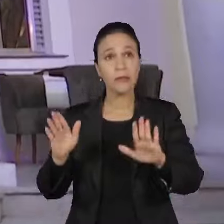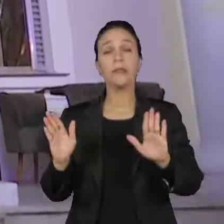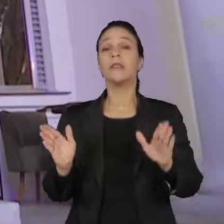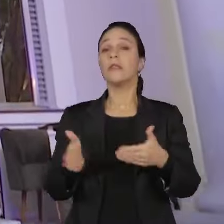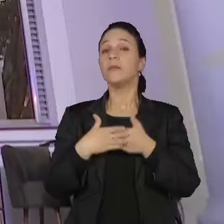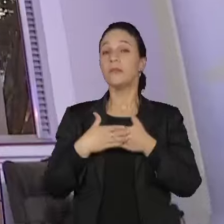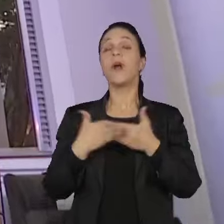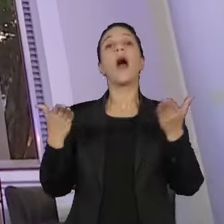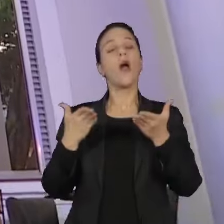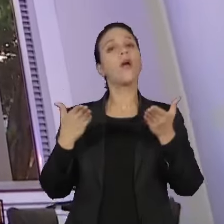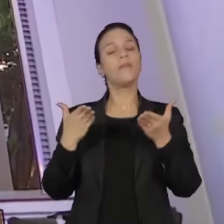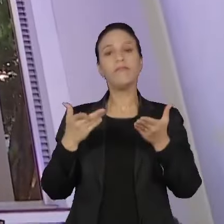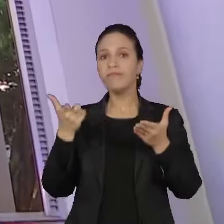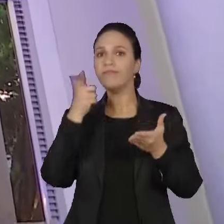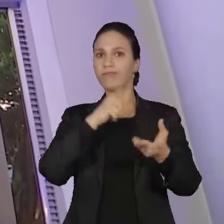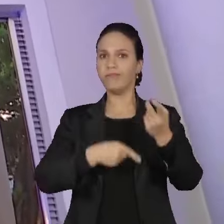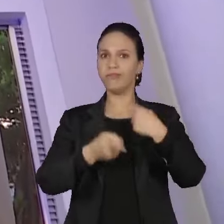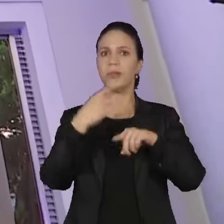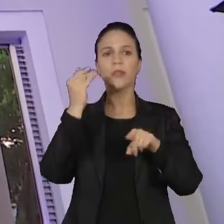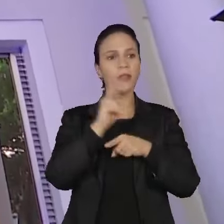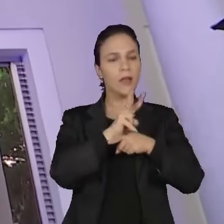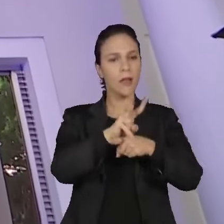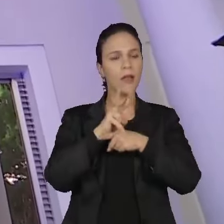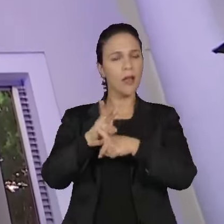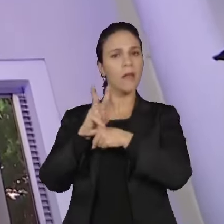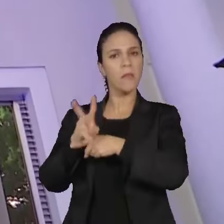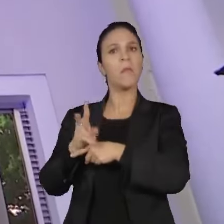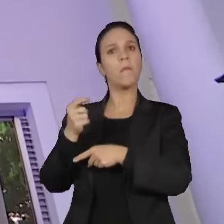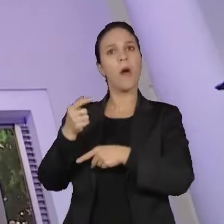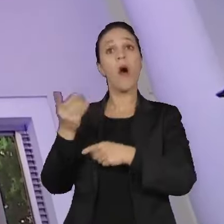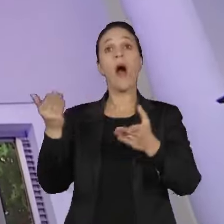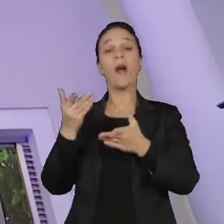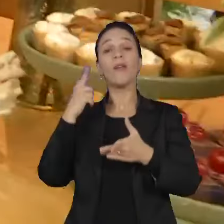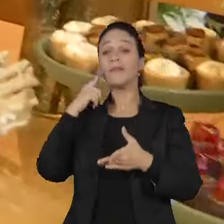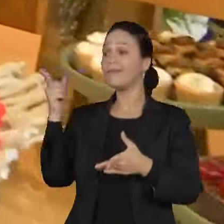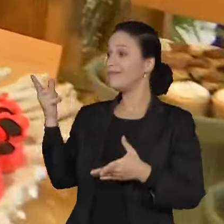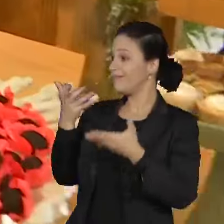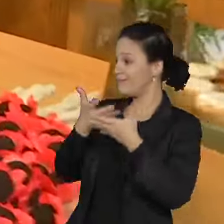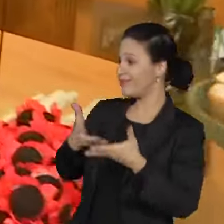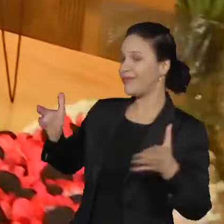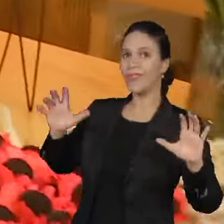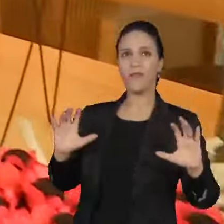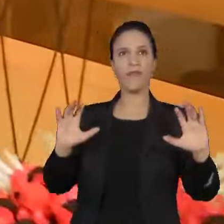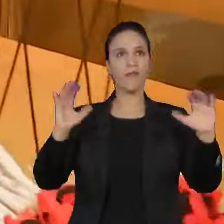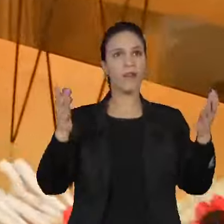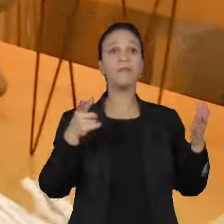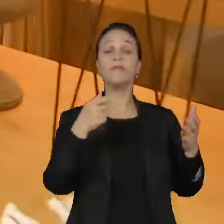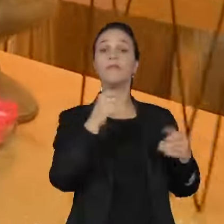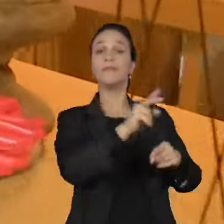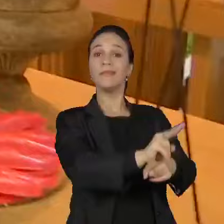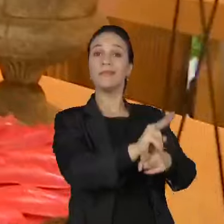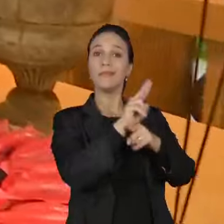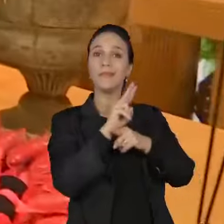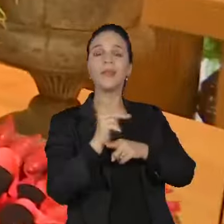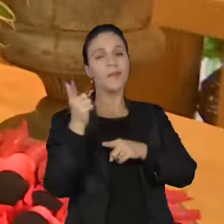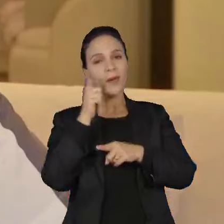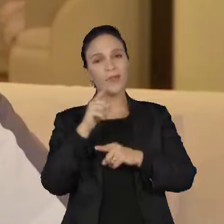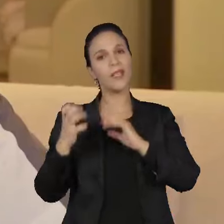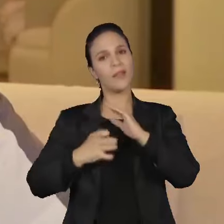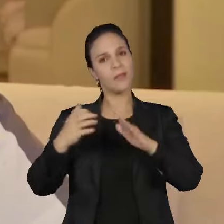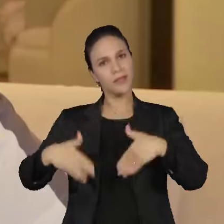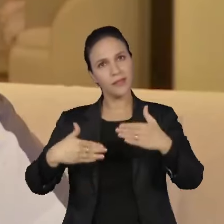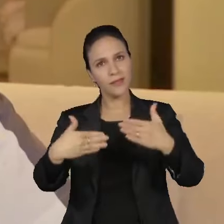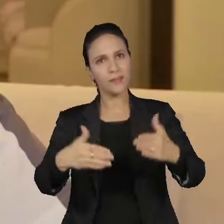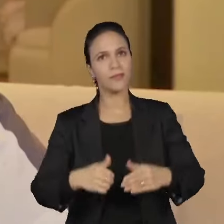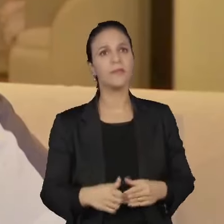engrenou. O crédito que andava escasso apareceu e o dono desse buffet em São Paulo precisou tomar empréstimo para tocar a empresa. Dá